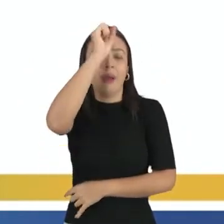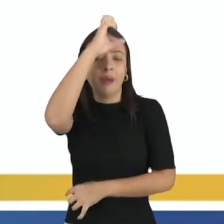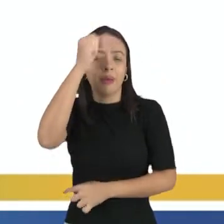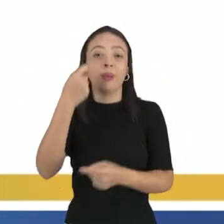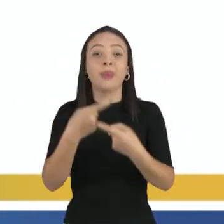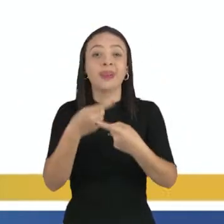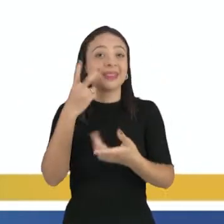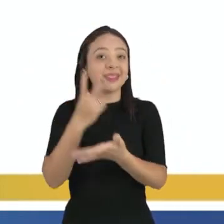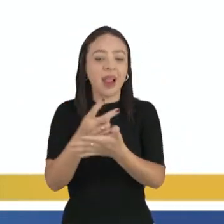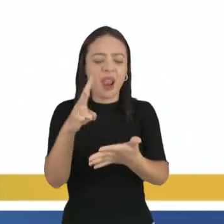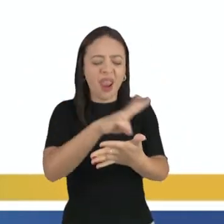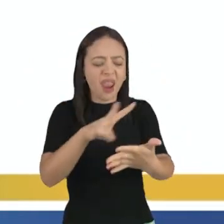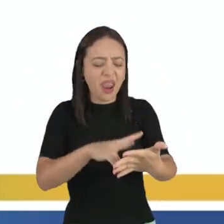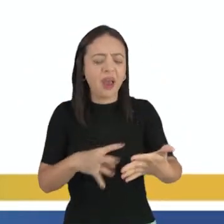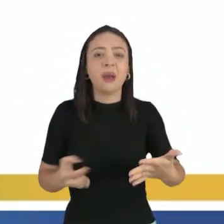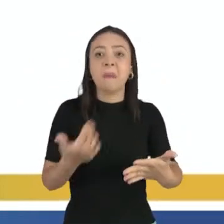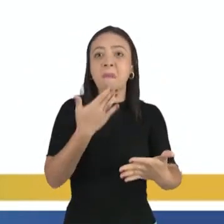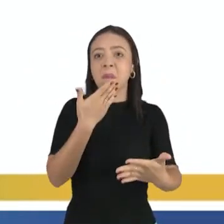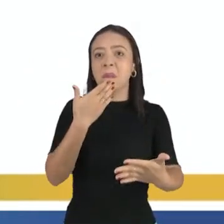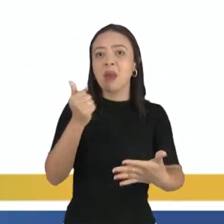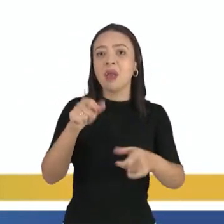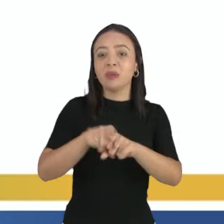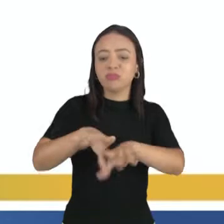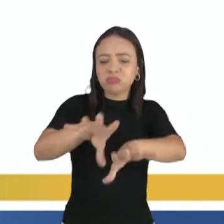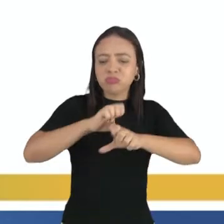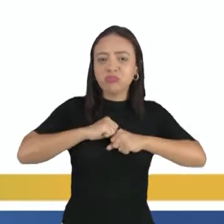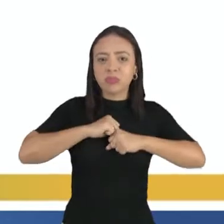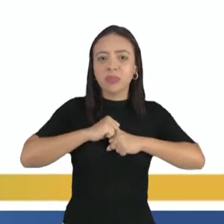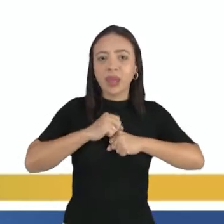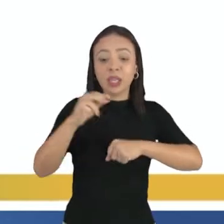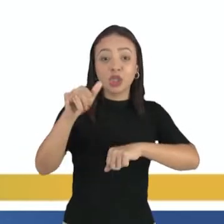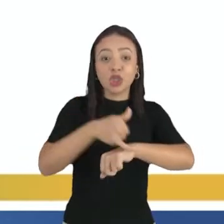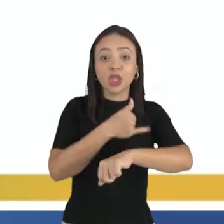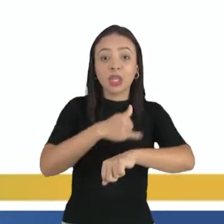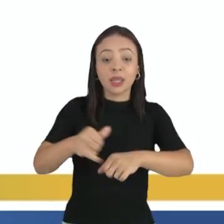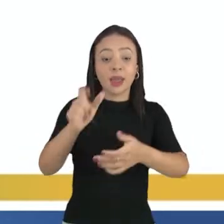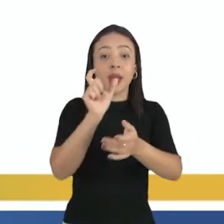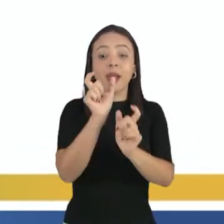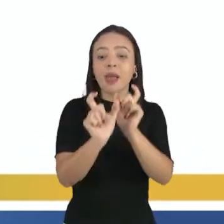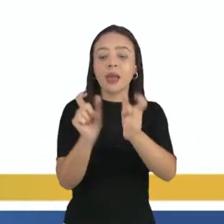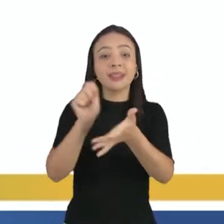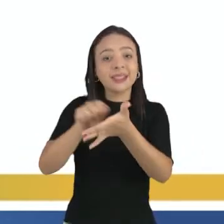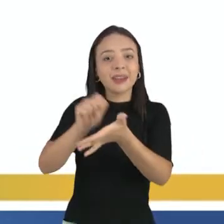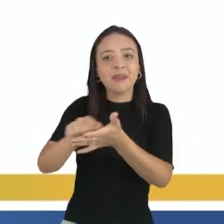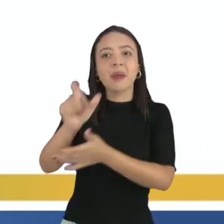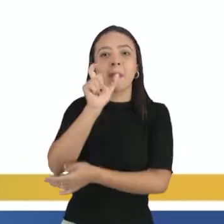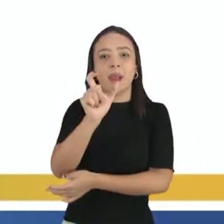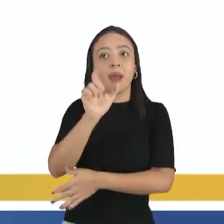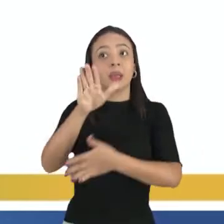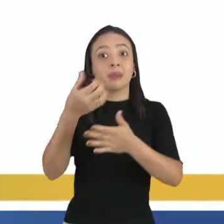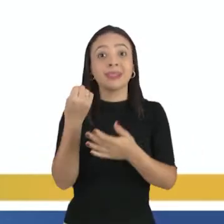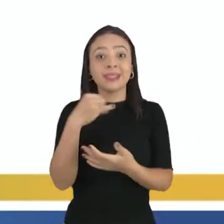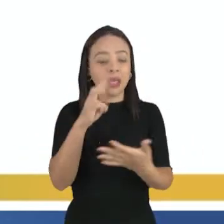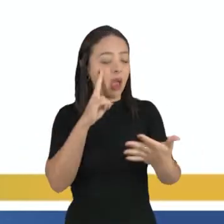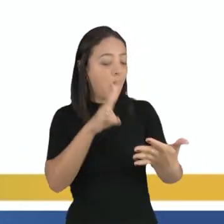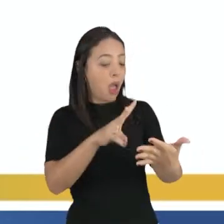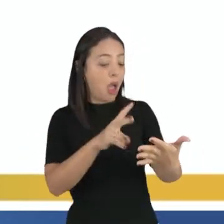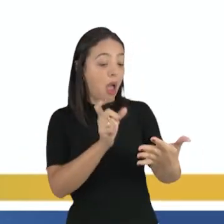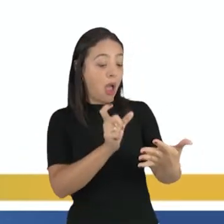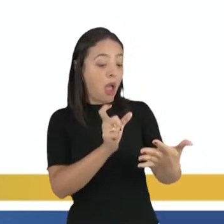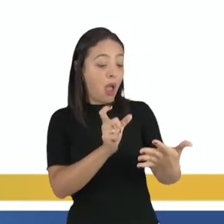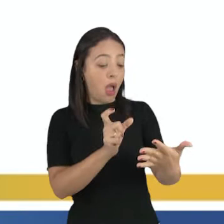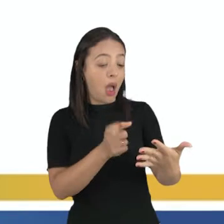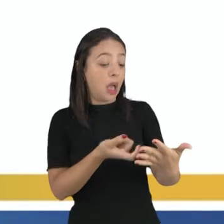mais você lê, mais você vai pegando as técnicas de como as palavras são escritas. Então, quando aparecer, você necessariamente não vai